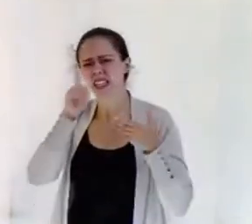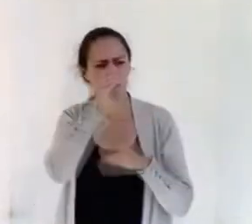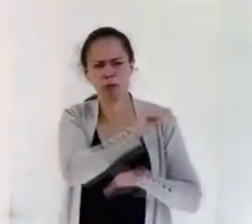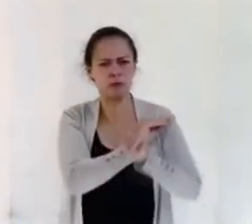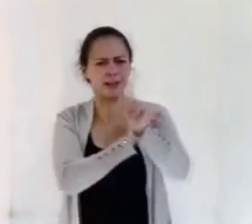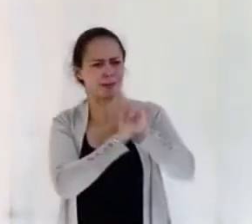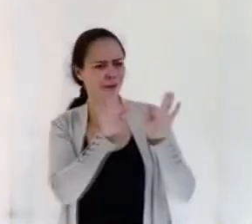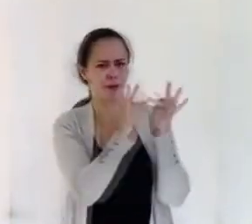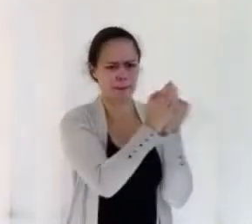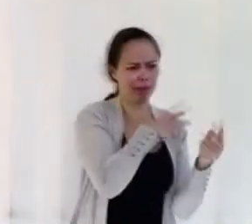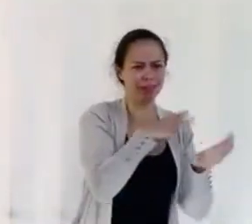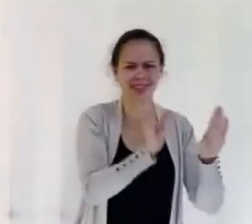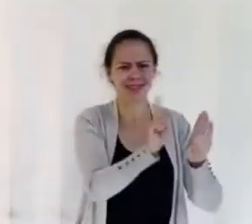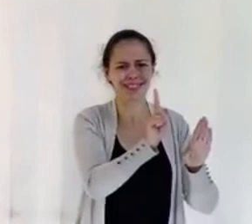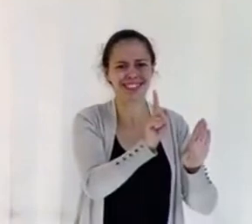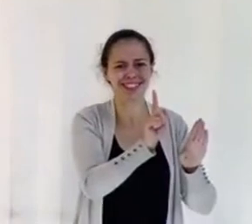com alegria.